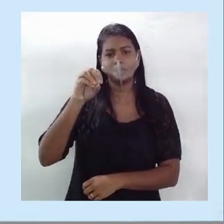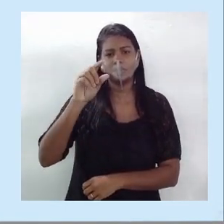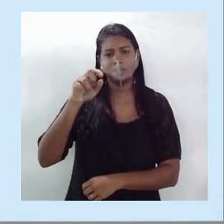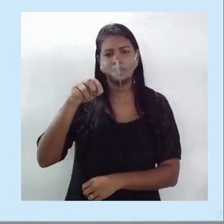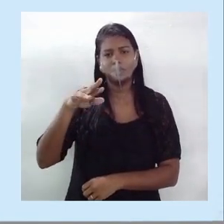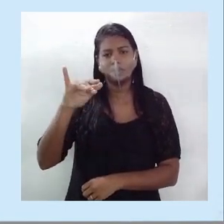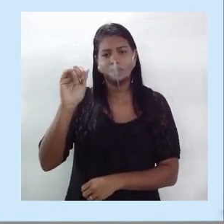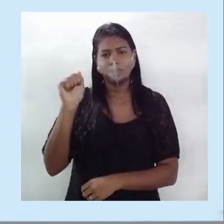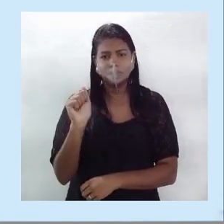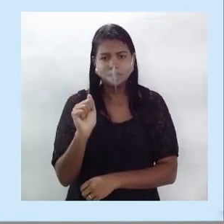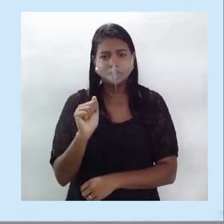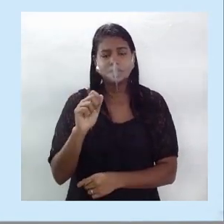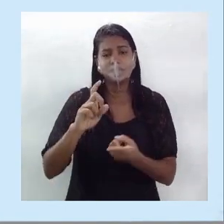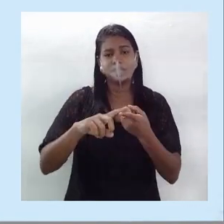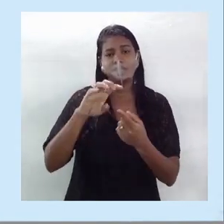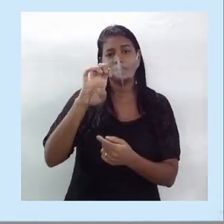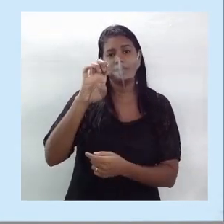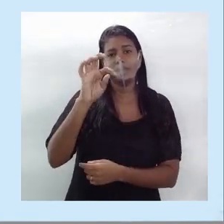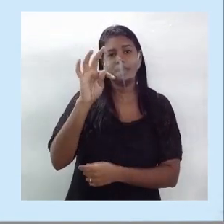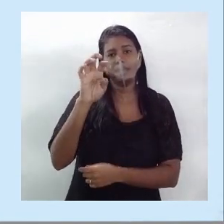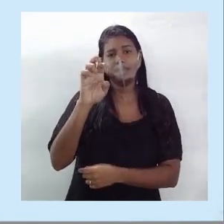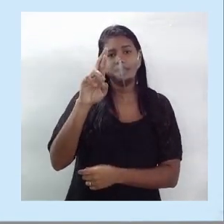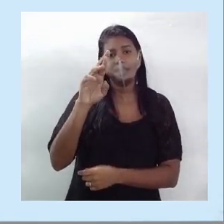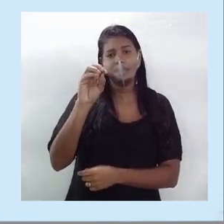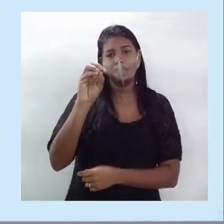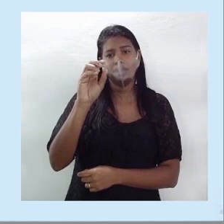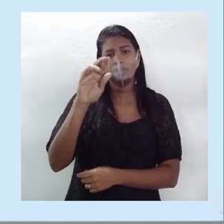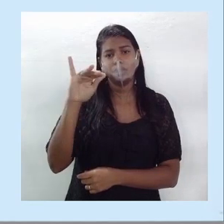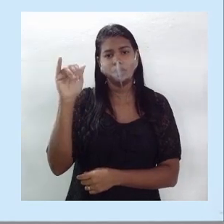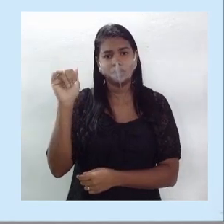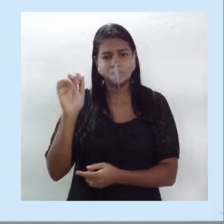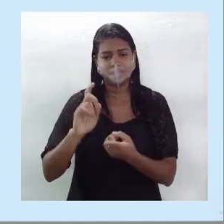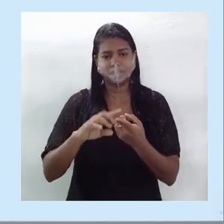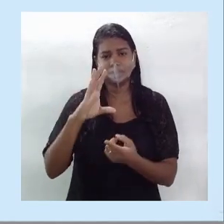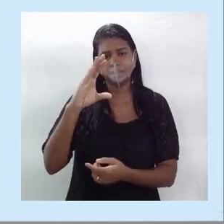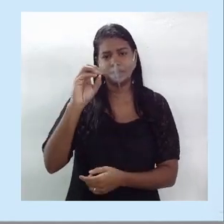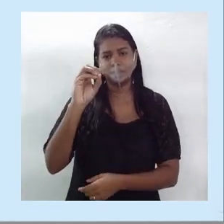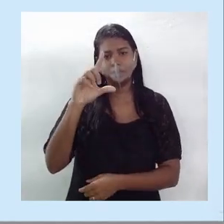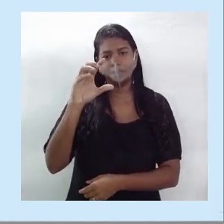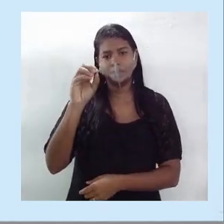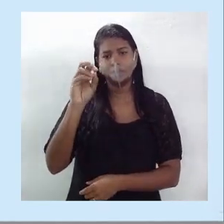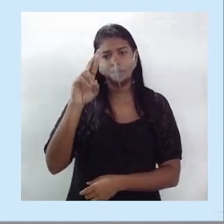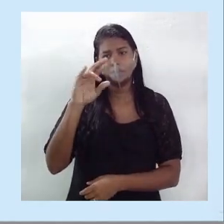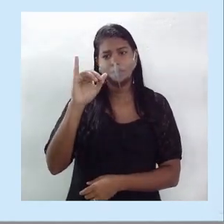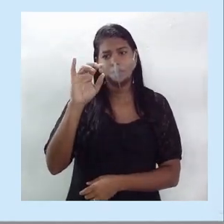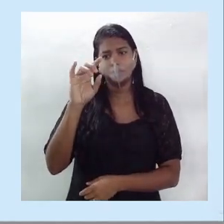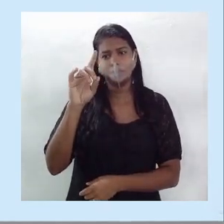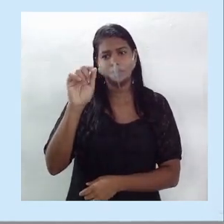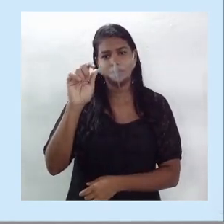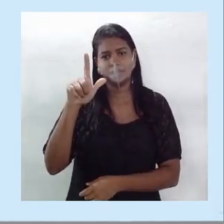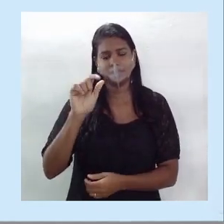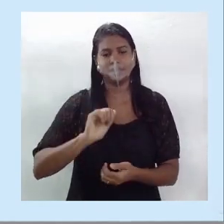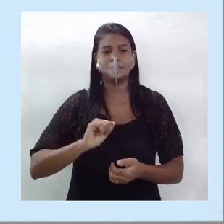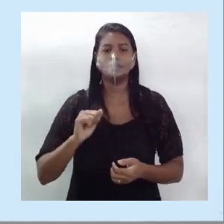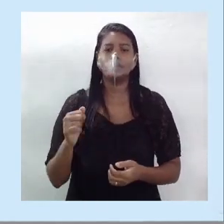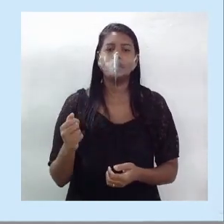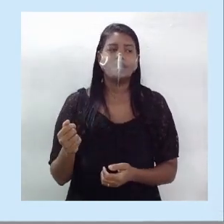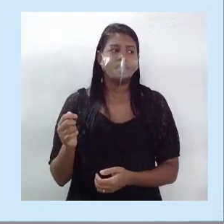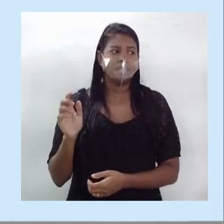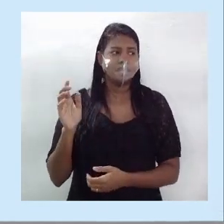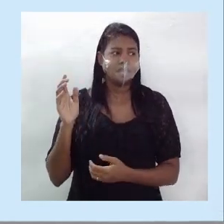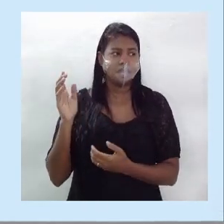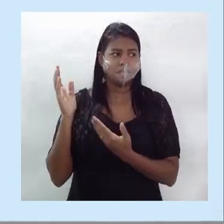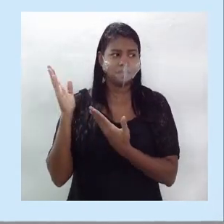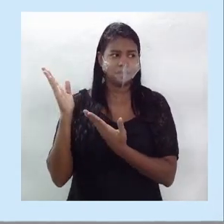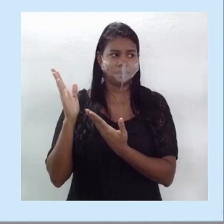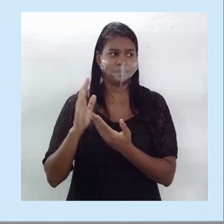ser heterogênea e ela pode ser coloidal. Então, aqui do lado, como vocês estão vendo aqui na